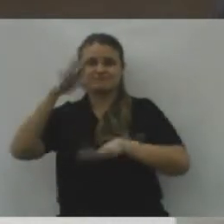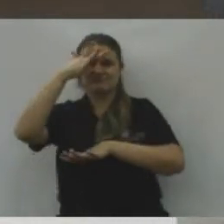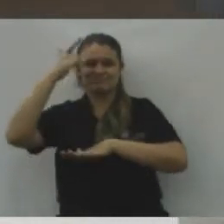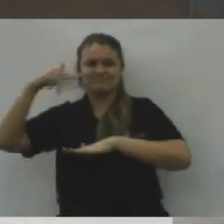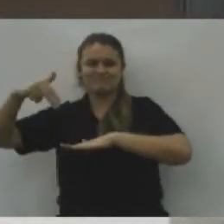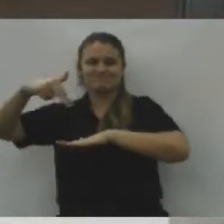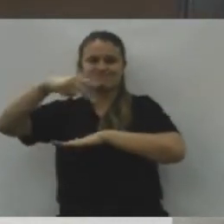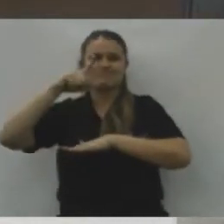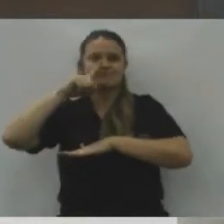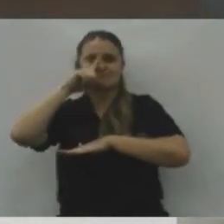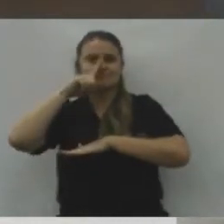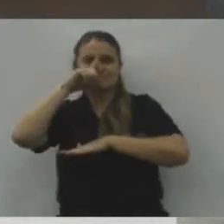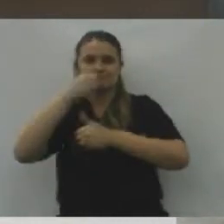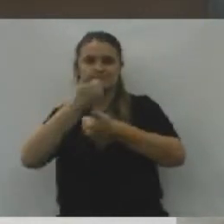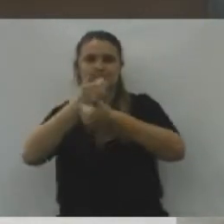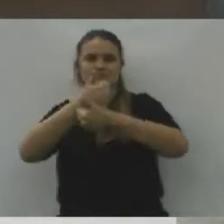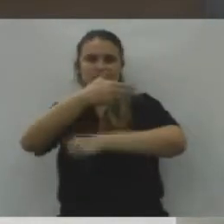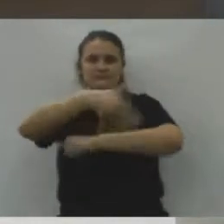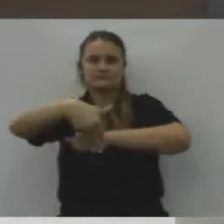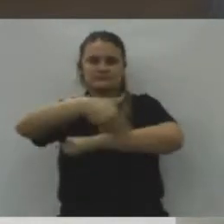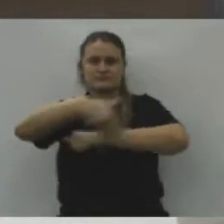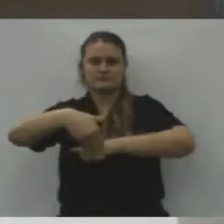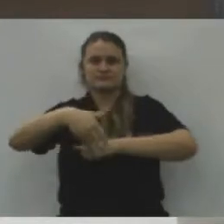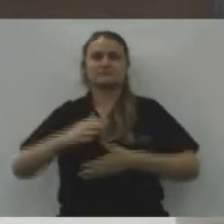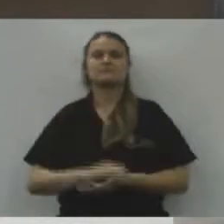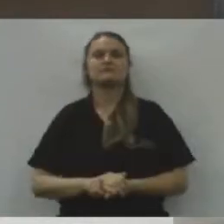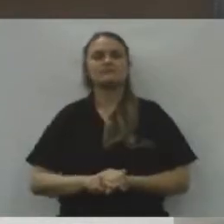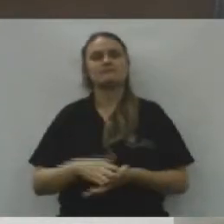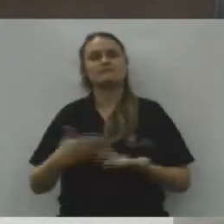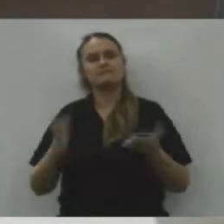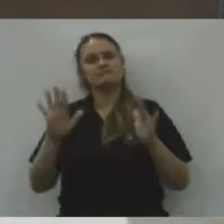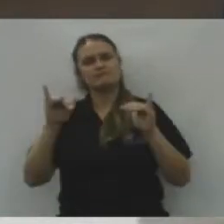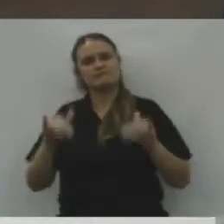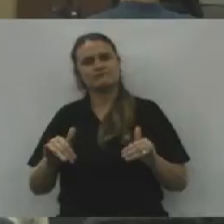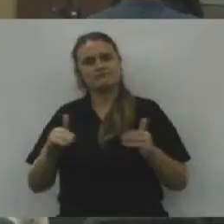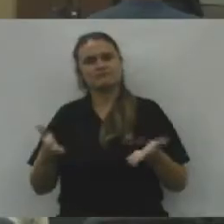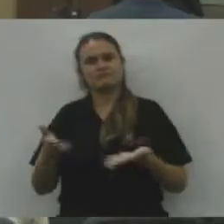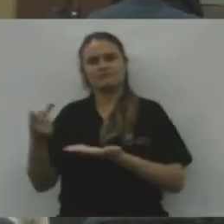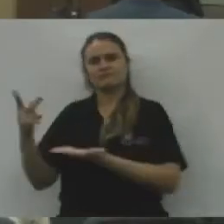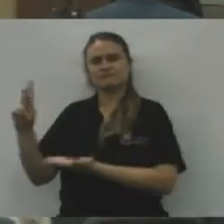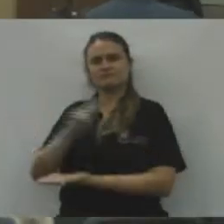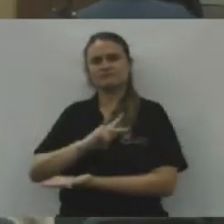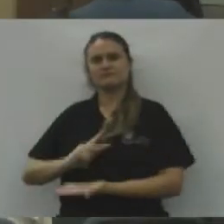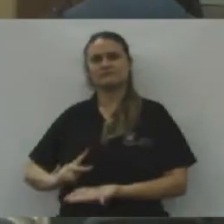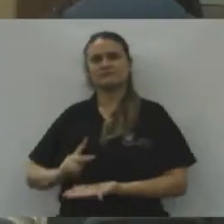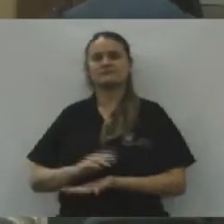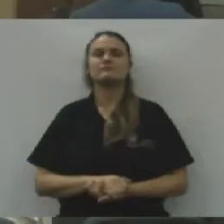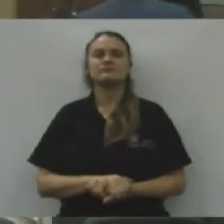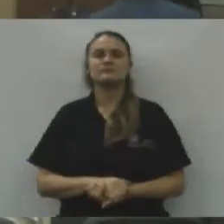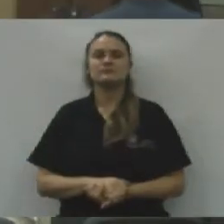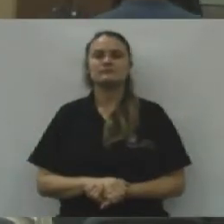torna muito perigoso. Fim do expediente, senhor presidente.